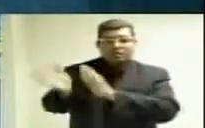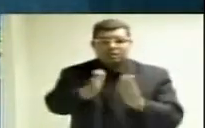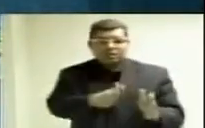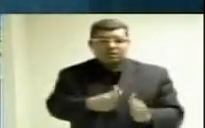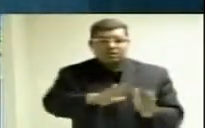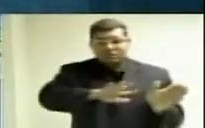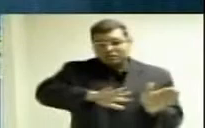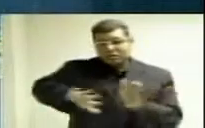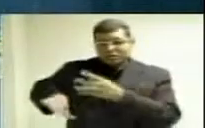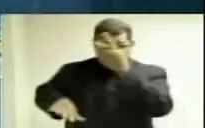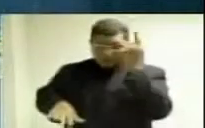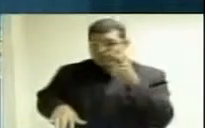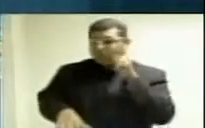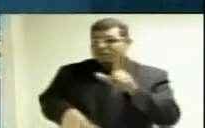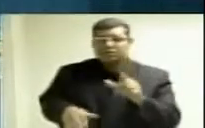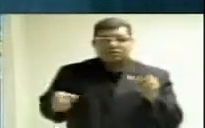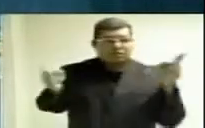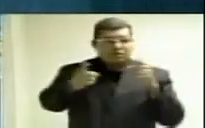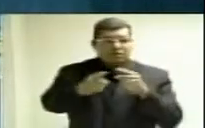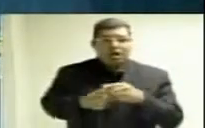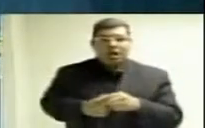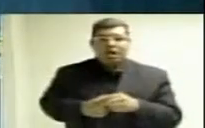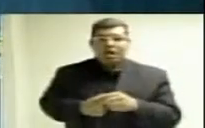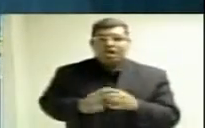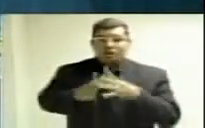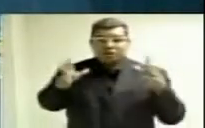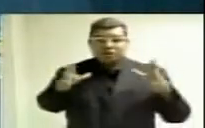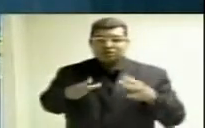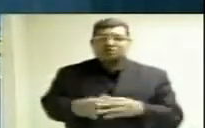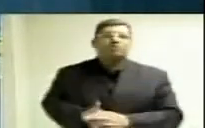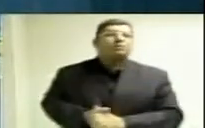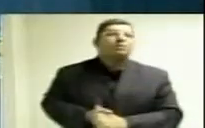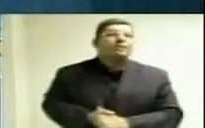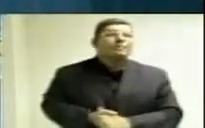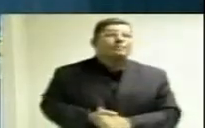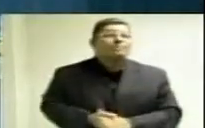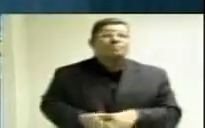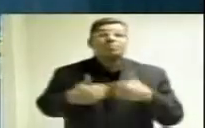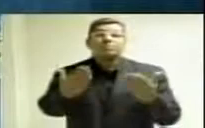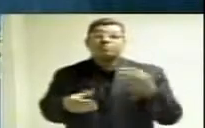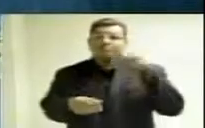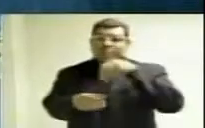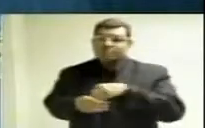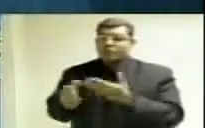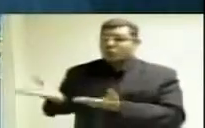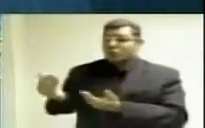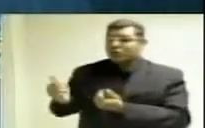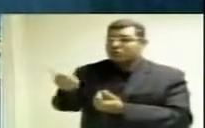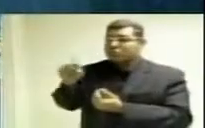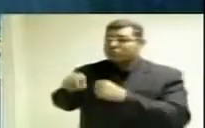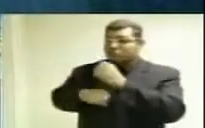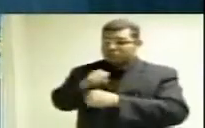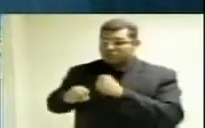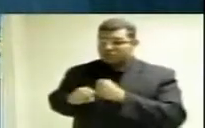que afaste alguém que cometeu um pequeno furto de um grande traficante. E aí entra lá um jovem de